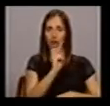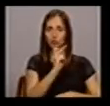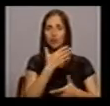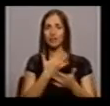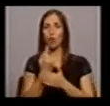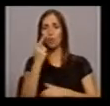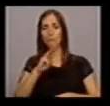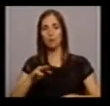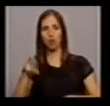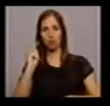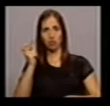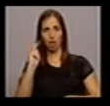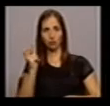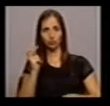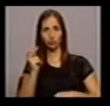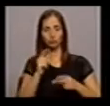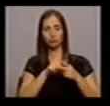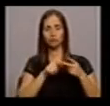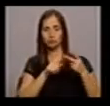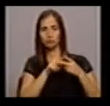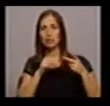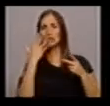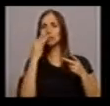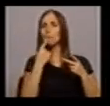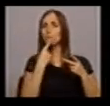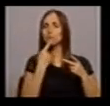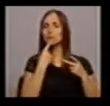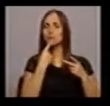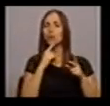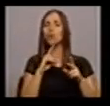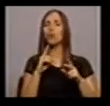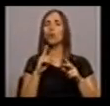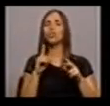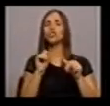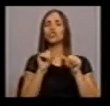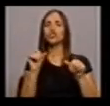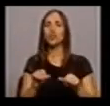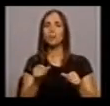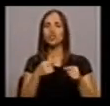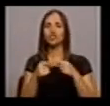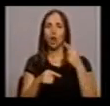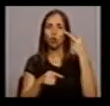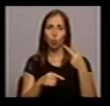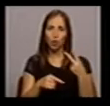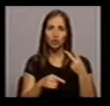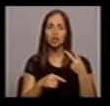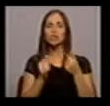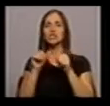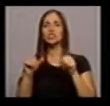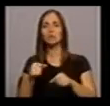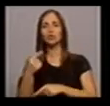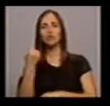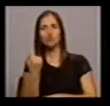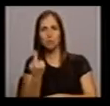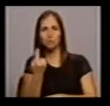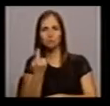perceber quantos é que seriam sistemas duplos, ou mais do que duas estrelas, e as que estão isoladas. Então chegaram a uma